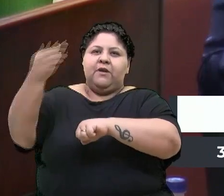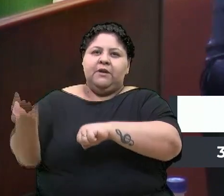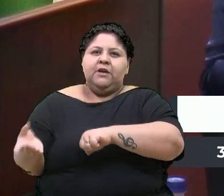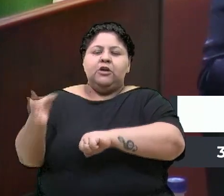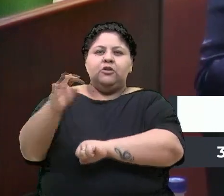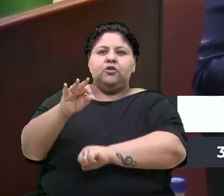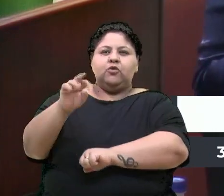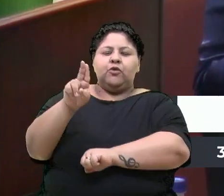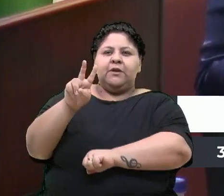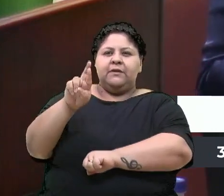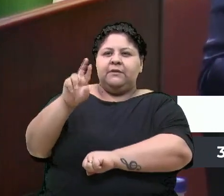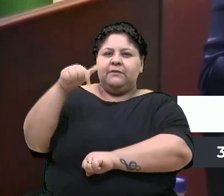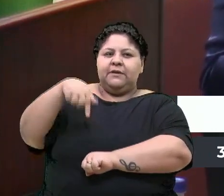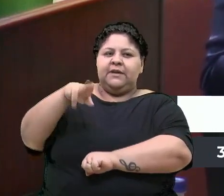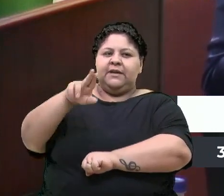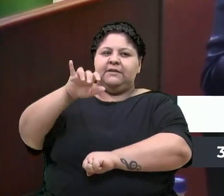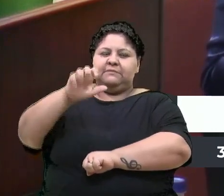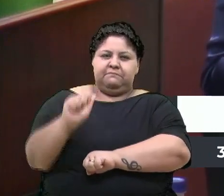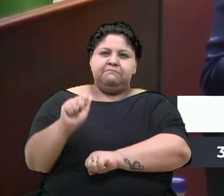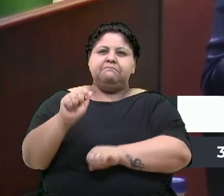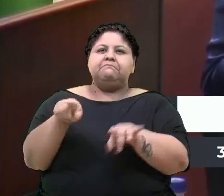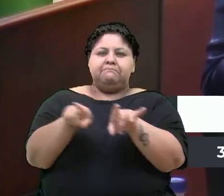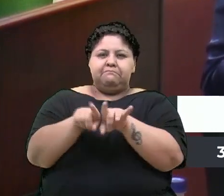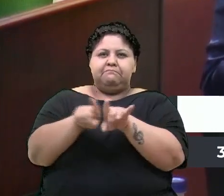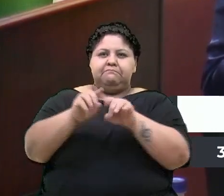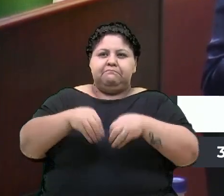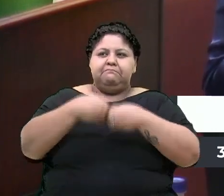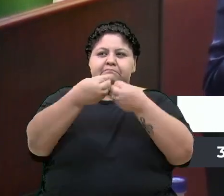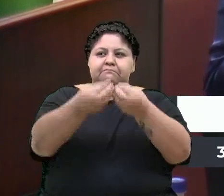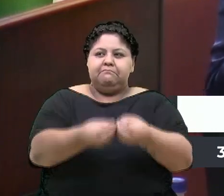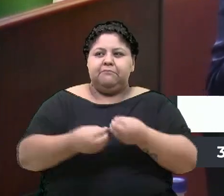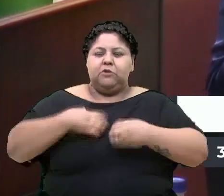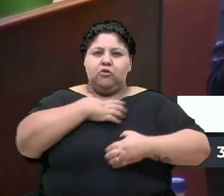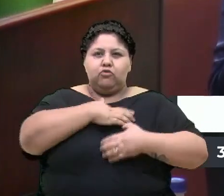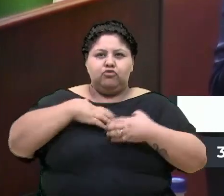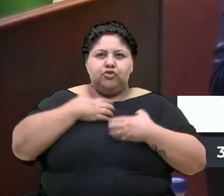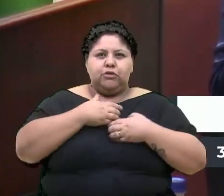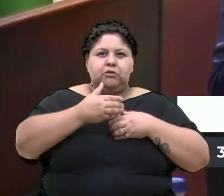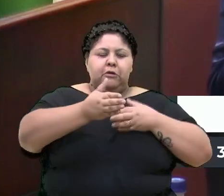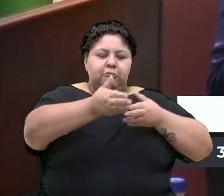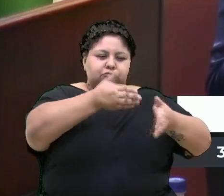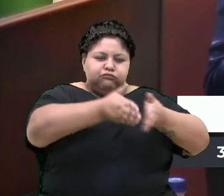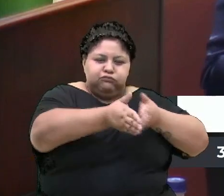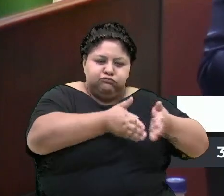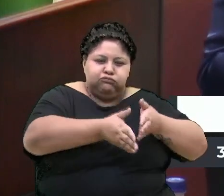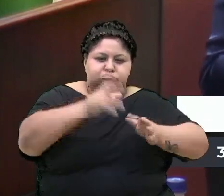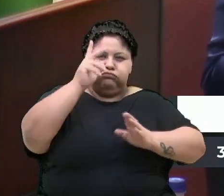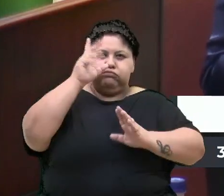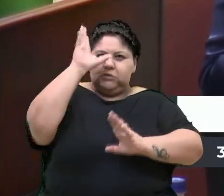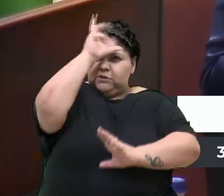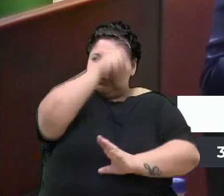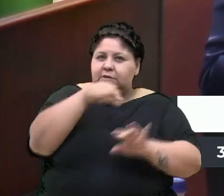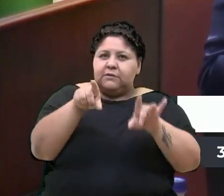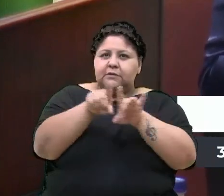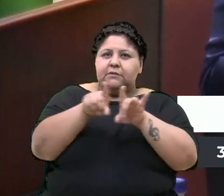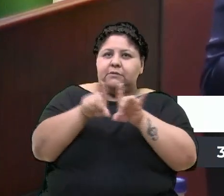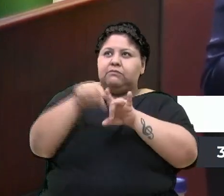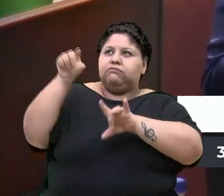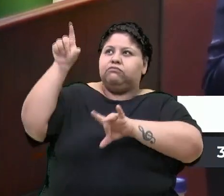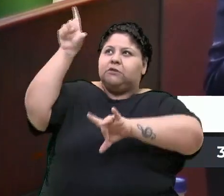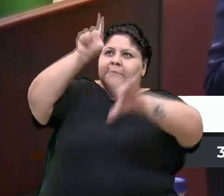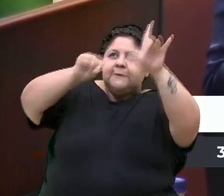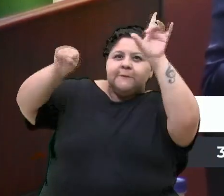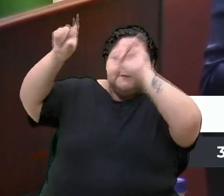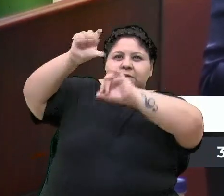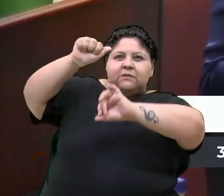estão no 2º ano do ensino médio, oferece um método acessível de aprendizagem sobre o funcionamento dos astros para deficientes